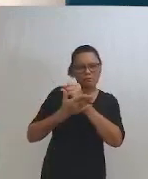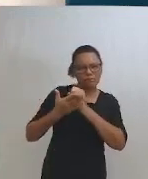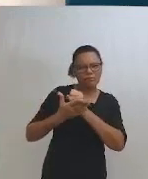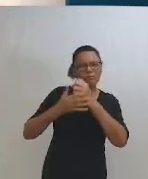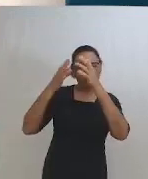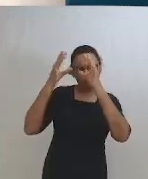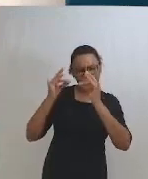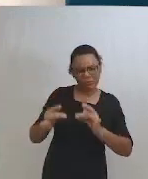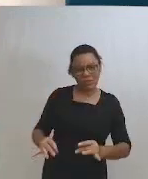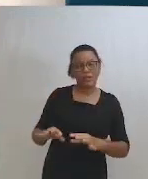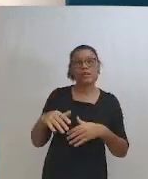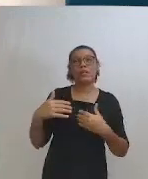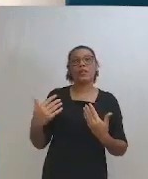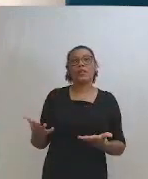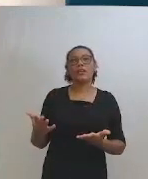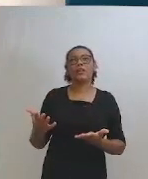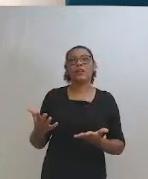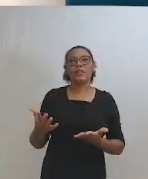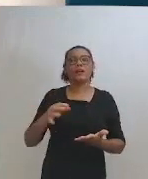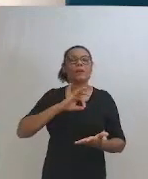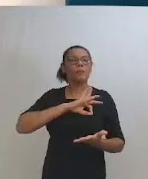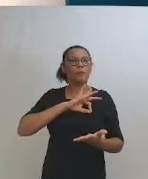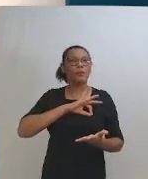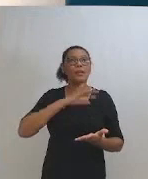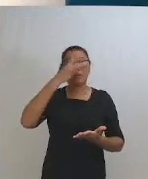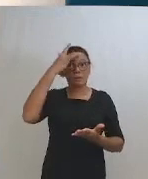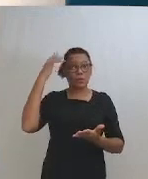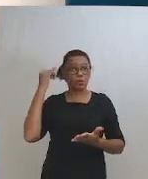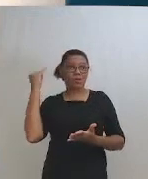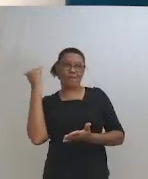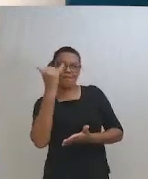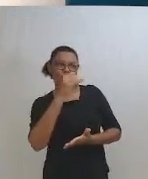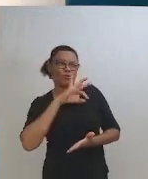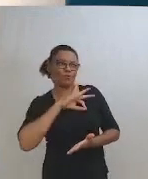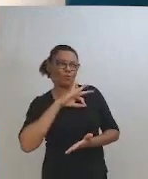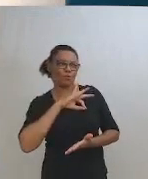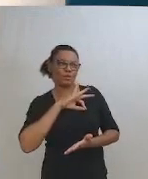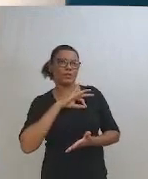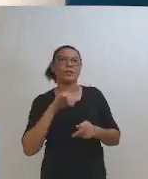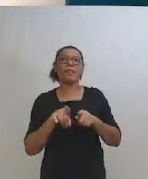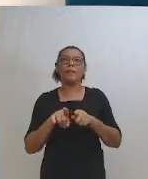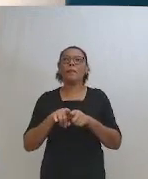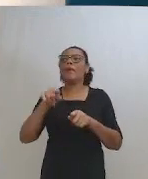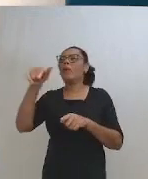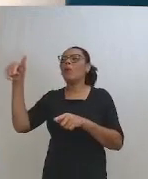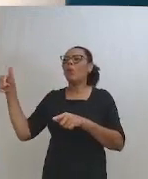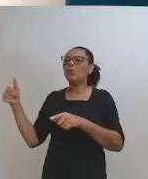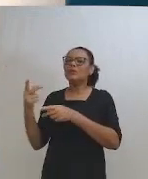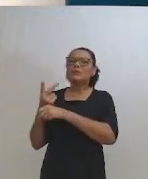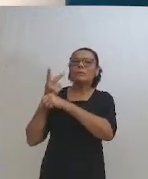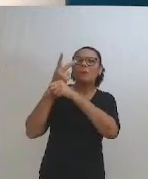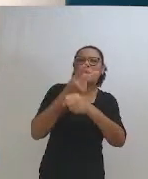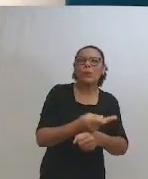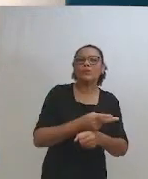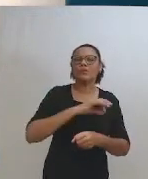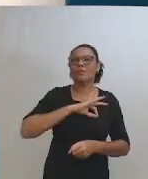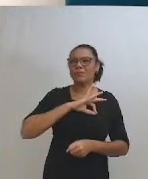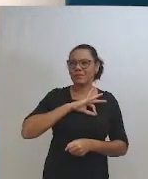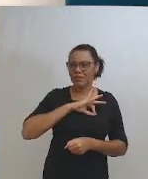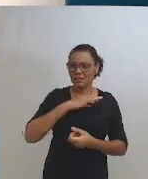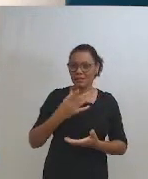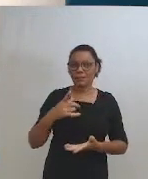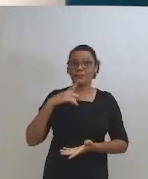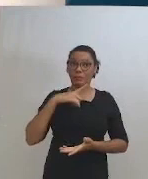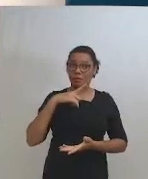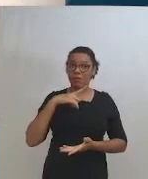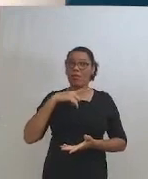repassadas à polícia por informante confidencial, bem como em diligências policiais que constaram encontro entre pessoas e existência de